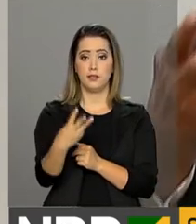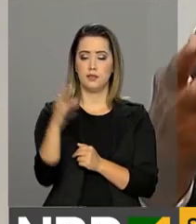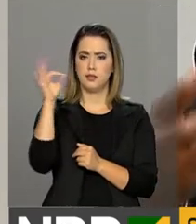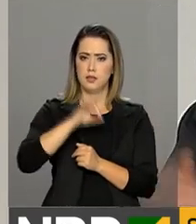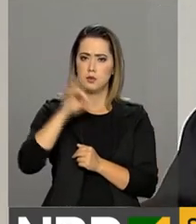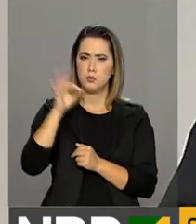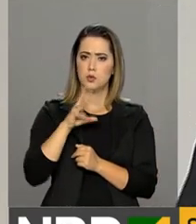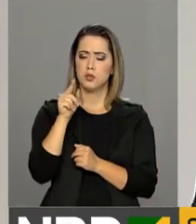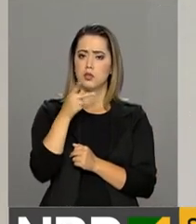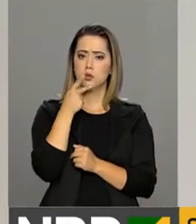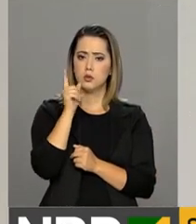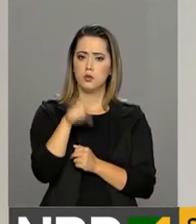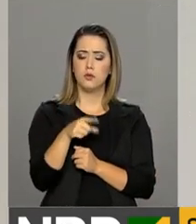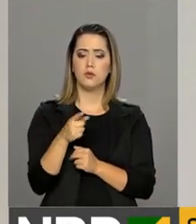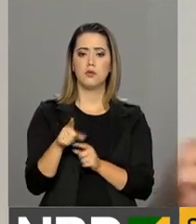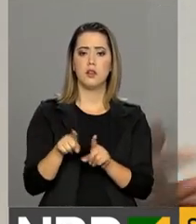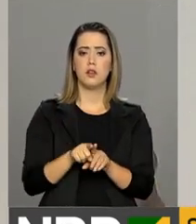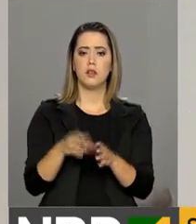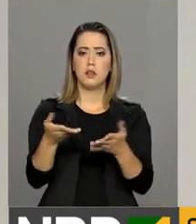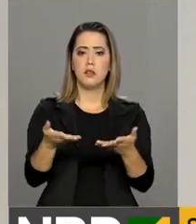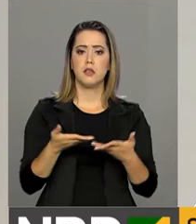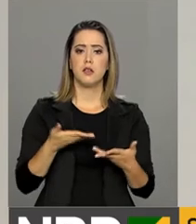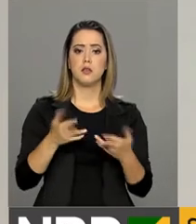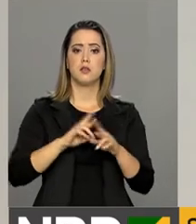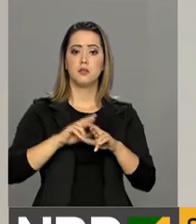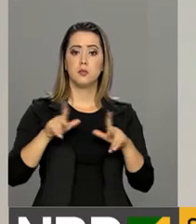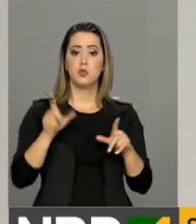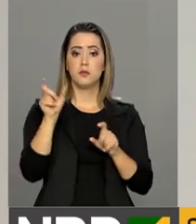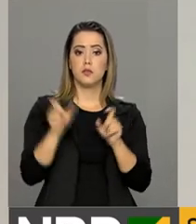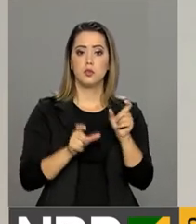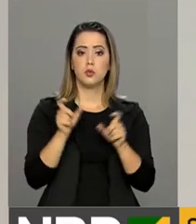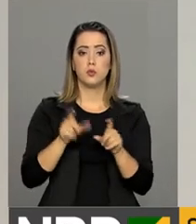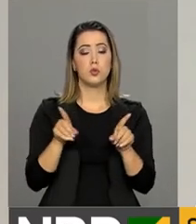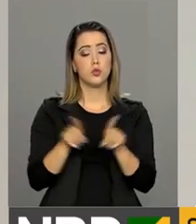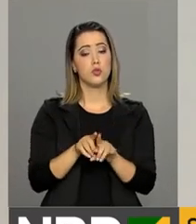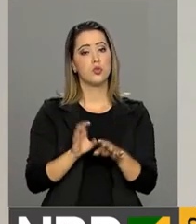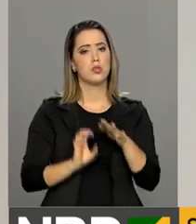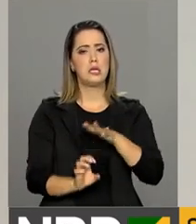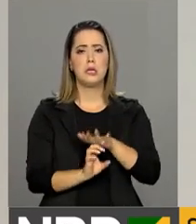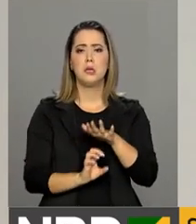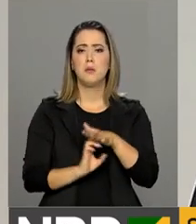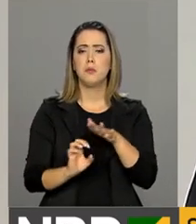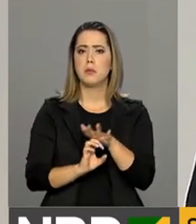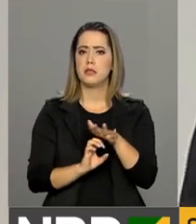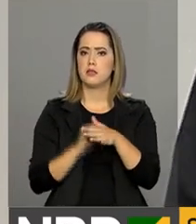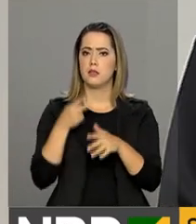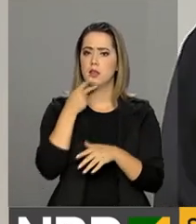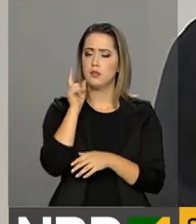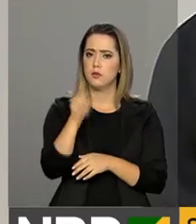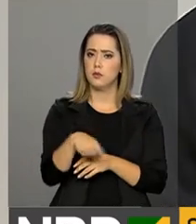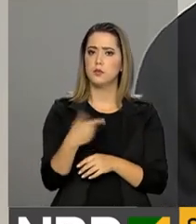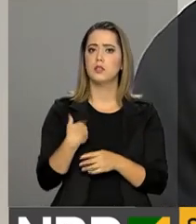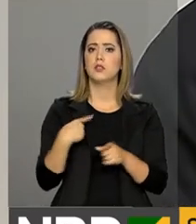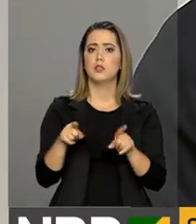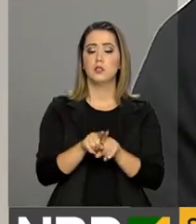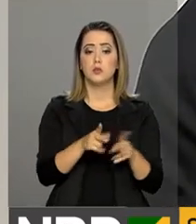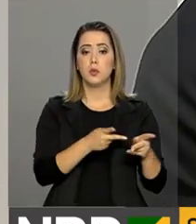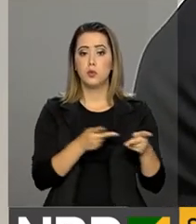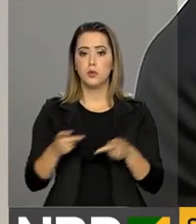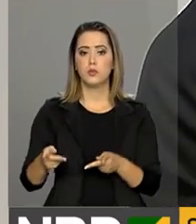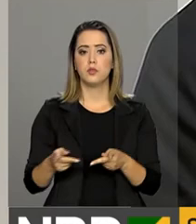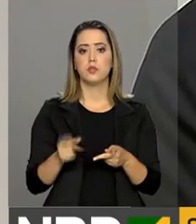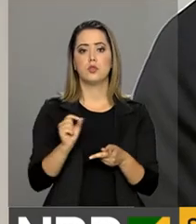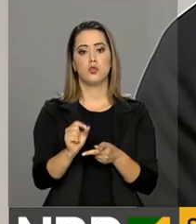eo lá na minha sala recebo os mais variados investidores estrangeiros sobre recebê-los ainda recebe convites para